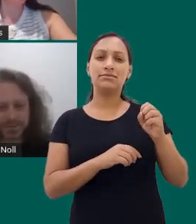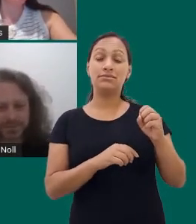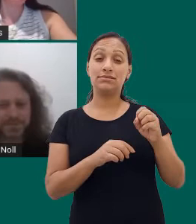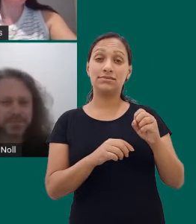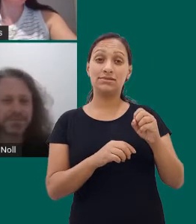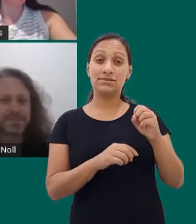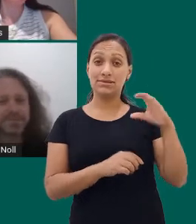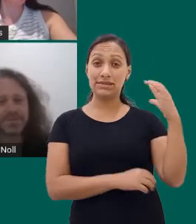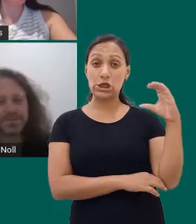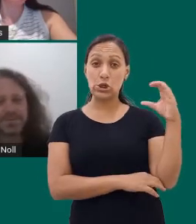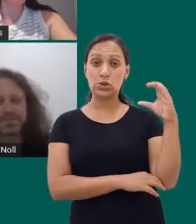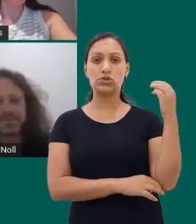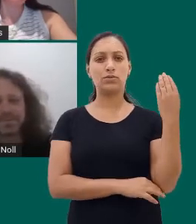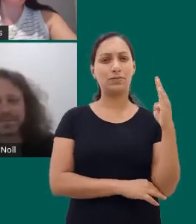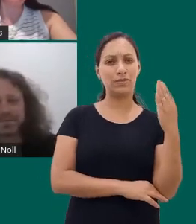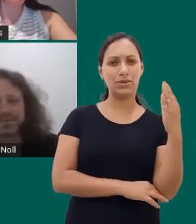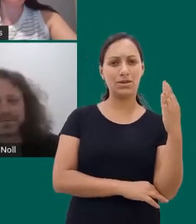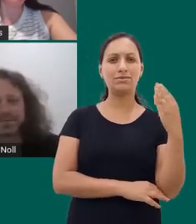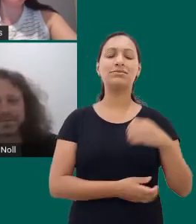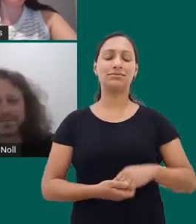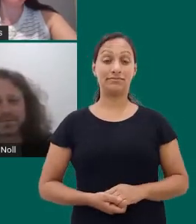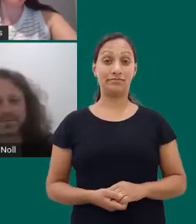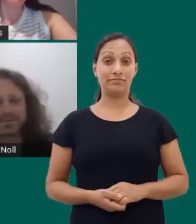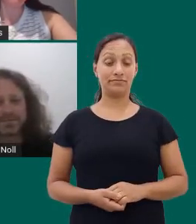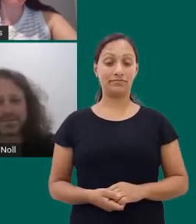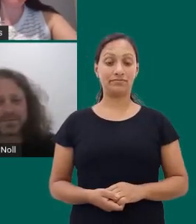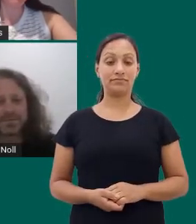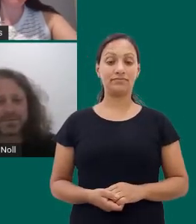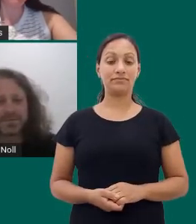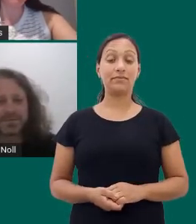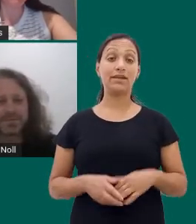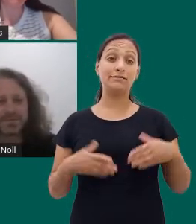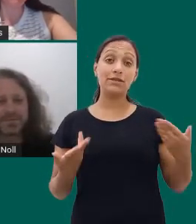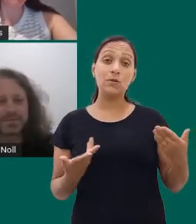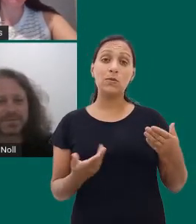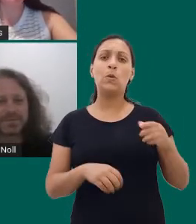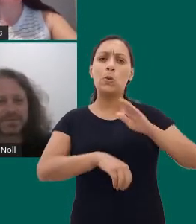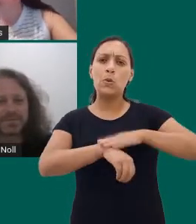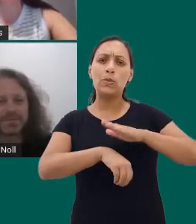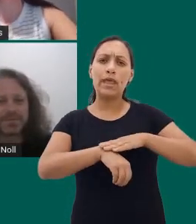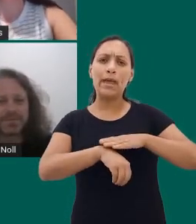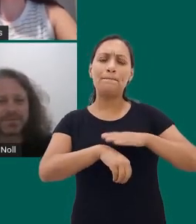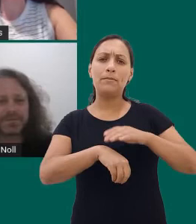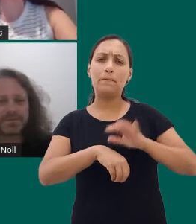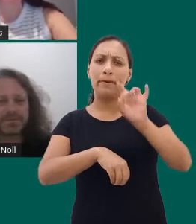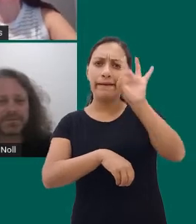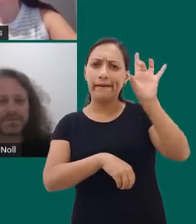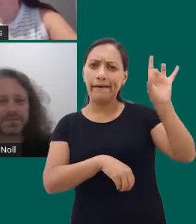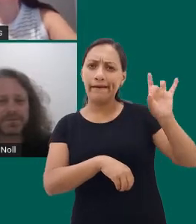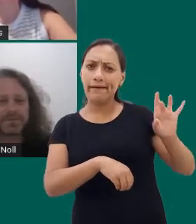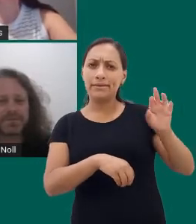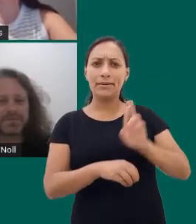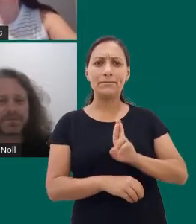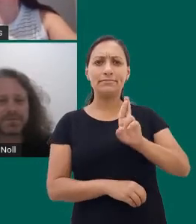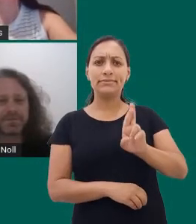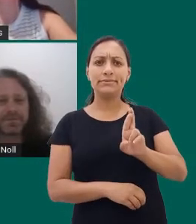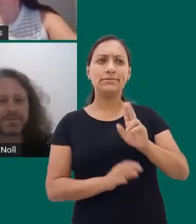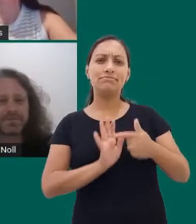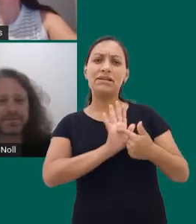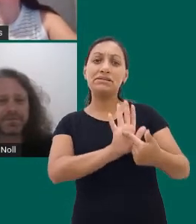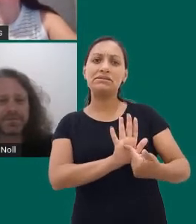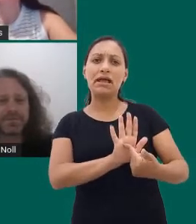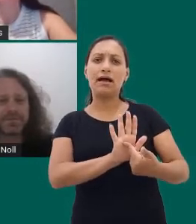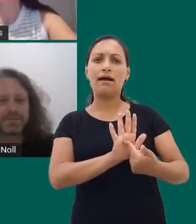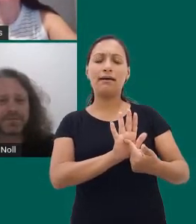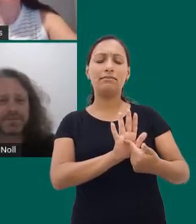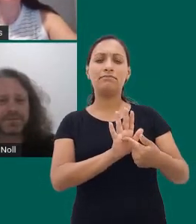das ciências aí, né? E eu vou dar um tempinho aí para se apresentarem um pouco, falar o que fazem na escola, né? Quais são as visões, e depois